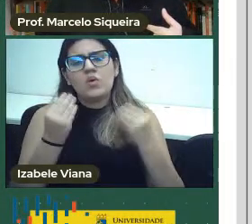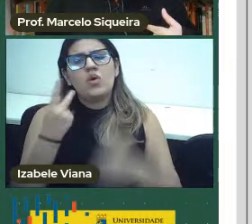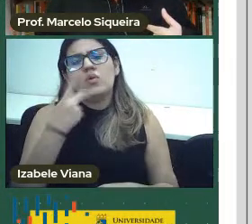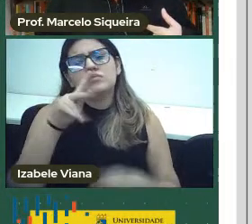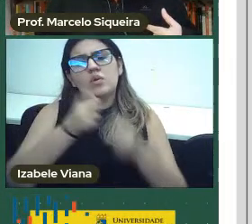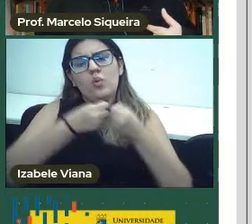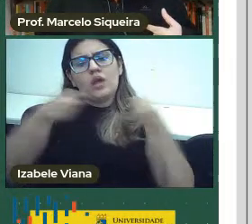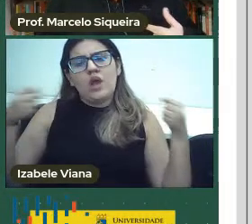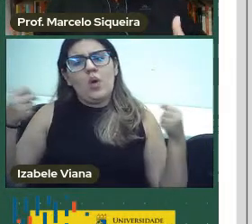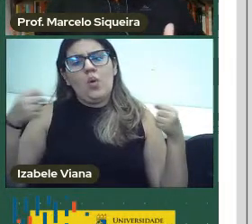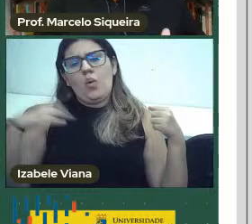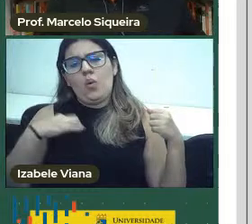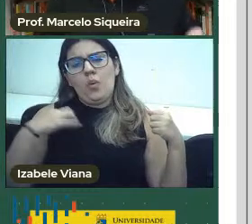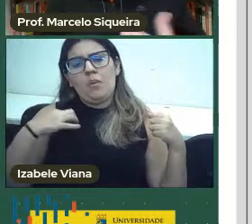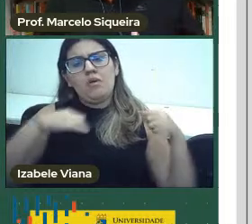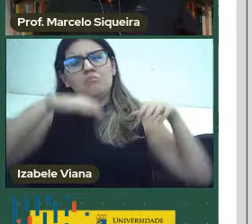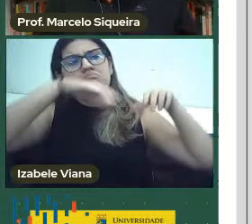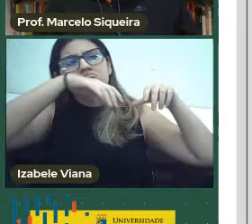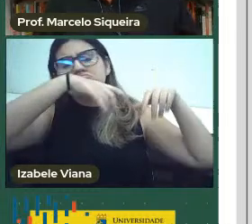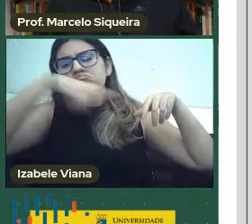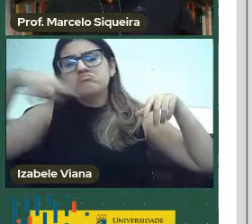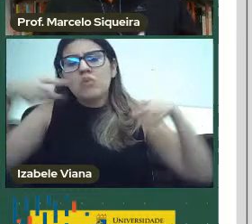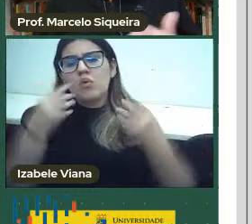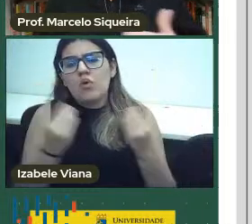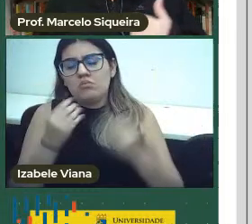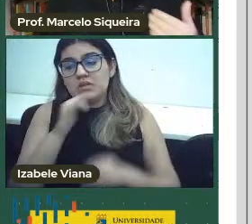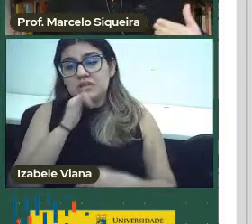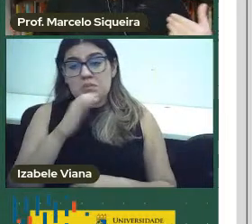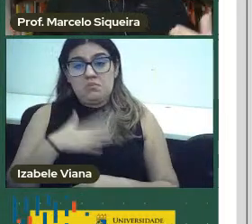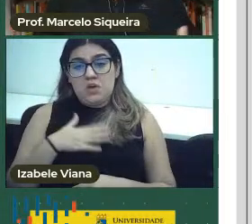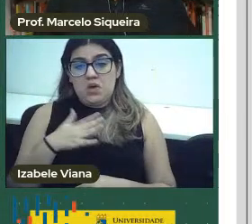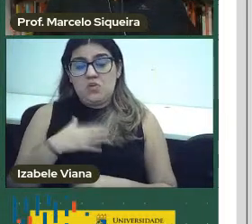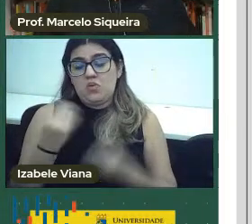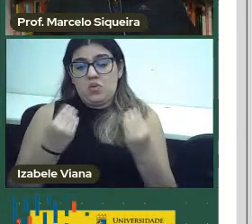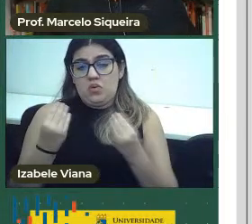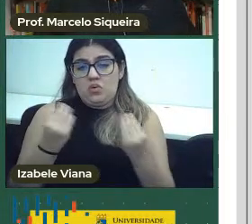guarda-roupa, né? Eu posso descrever o meu, por exemplo. Eu estou aqui